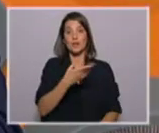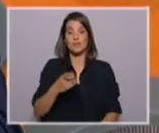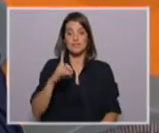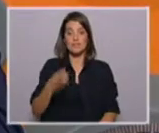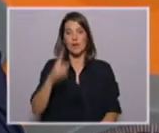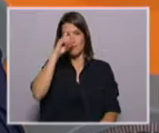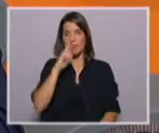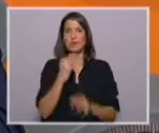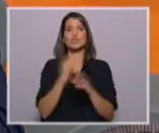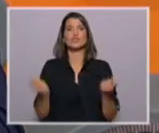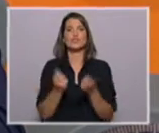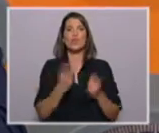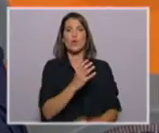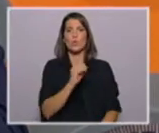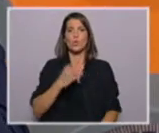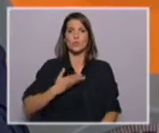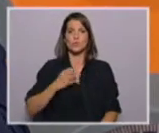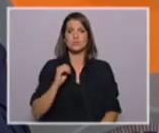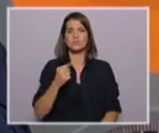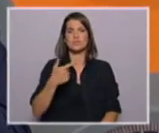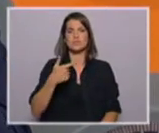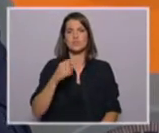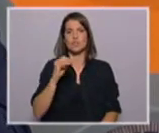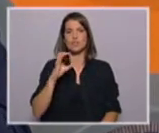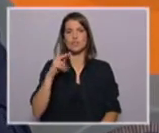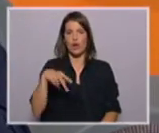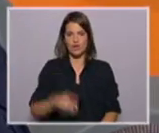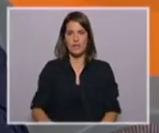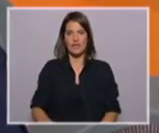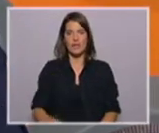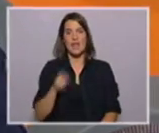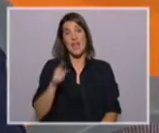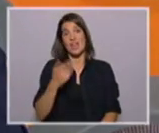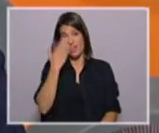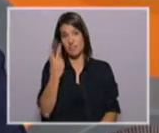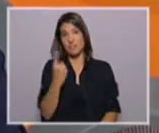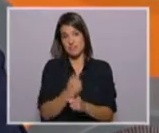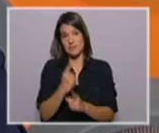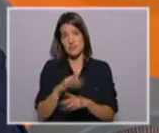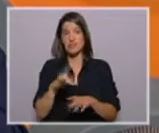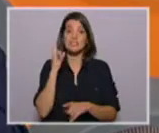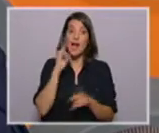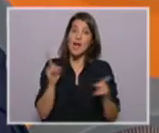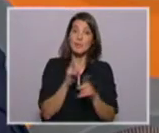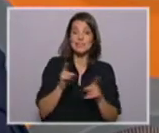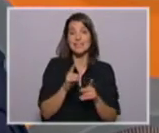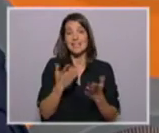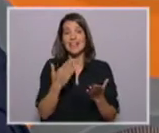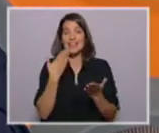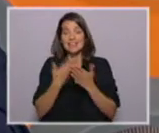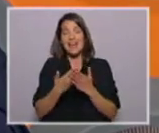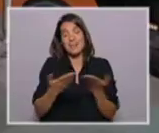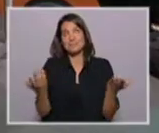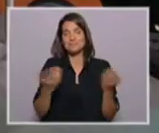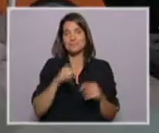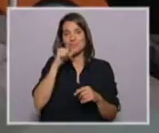Woodstock? Também continuavas a ter 2 anos, não é? E Mas também depois, ninguém- como é a música é uma coisa que fica para além da memória e fica para